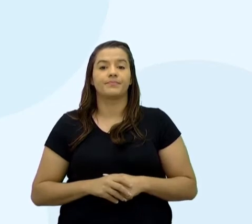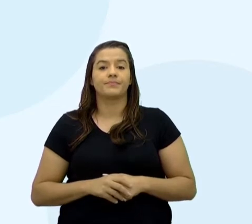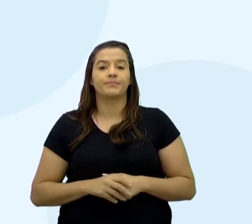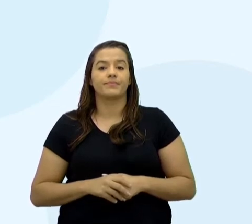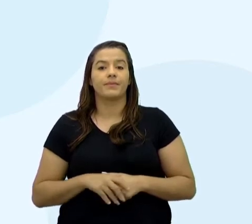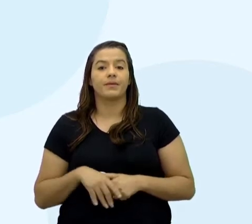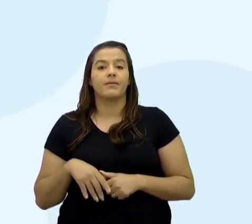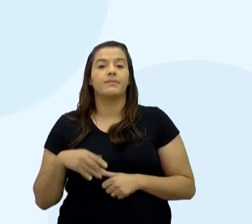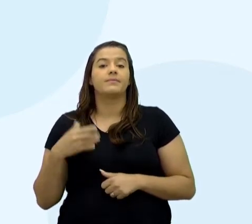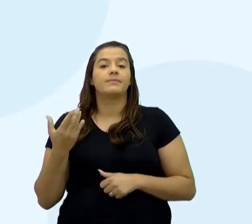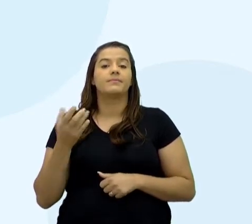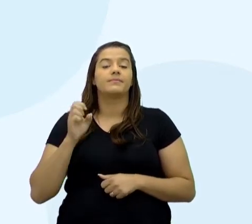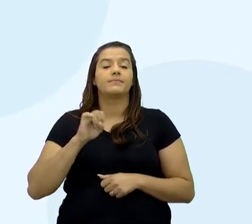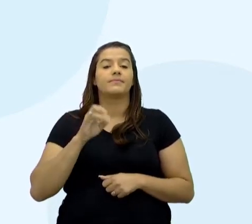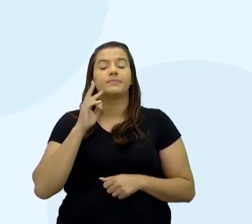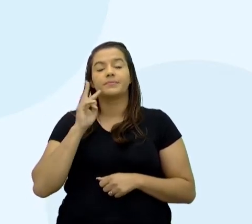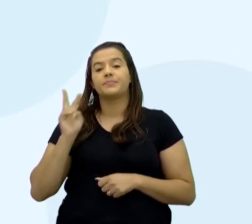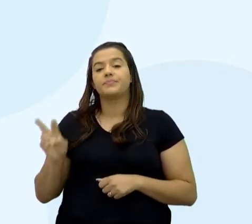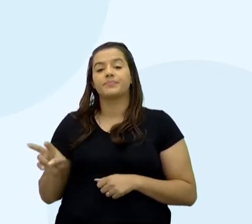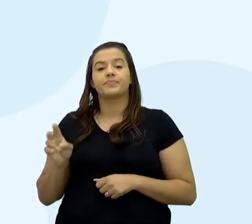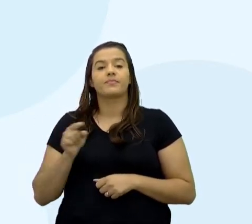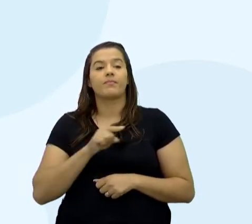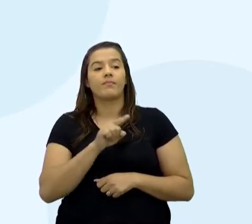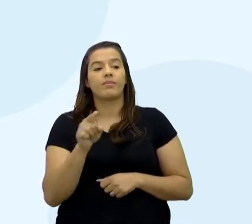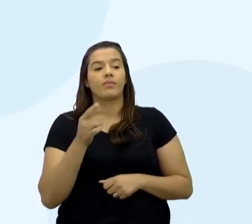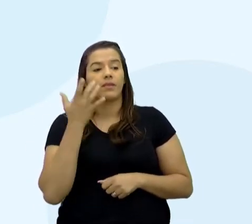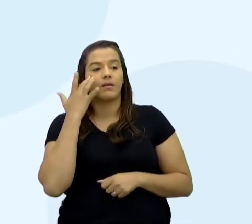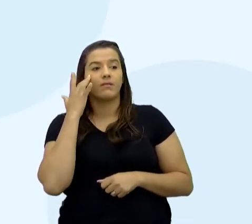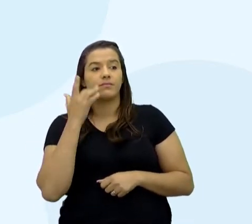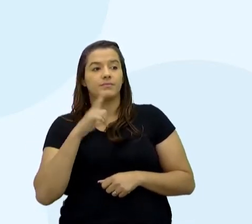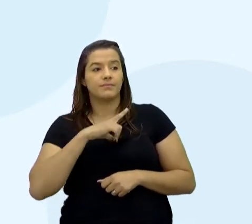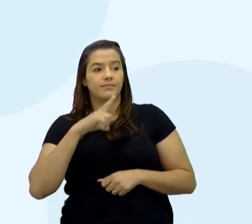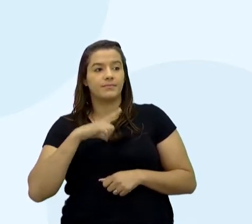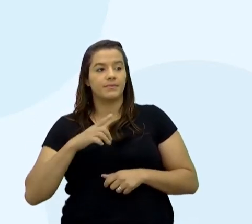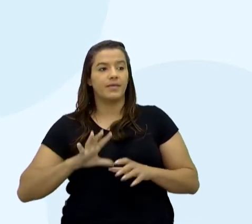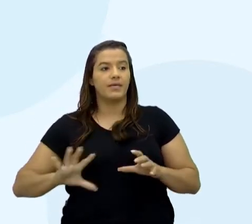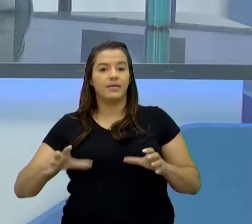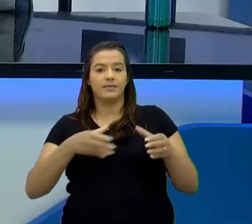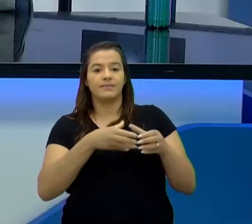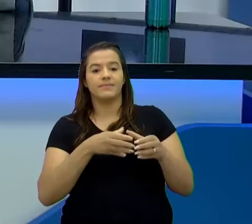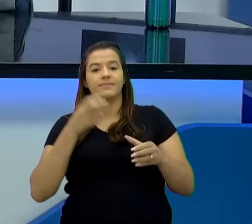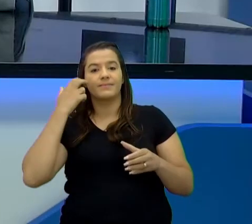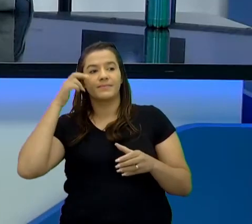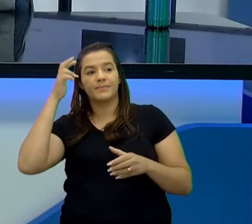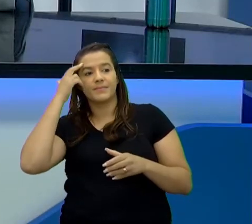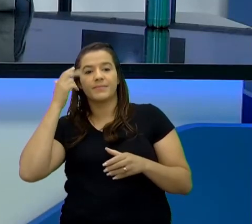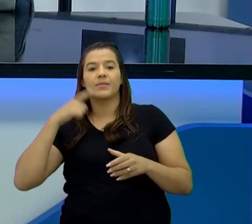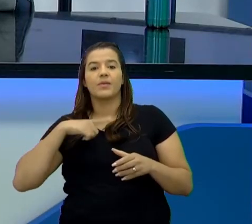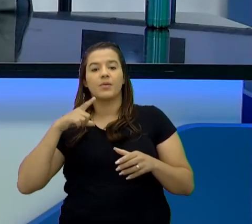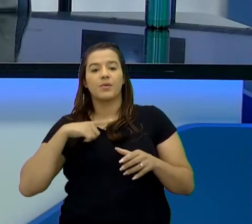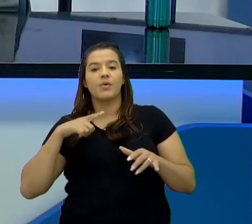Se você tem alguma questão assim cultural,